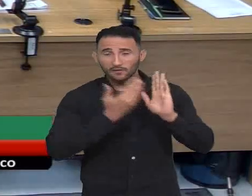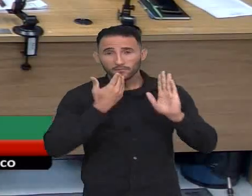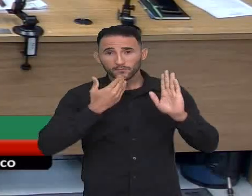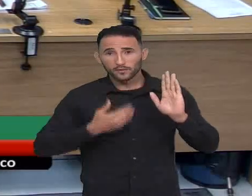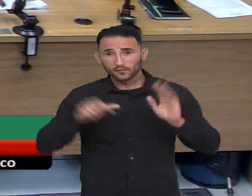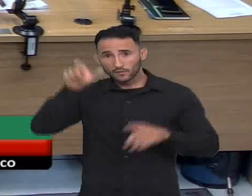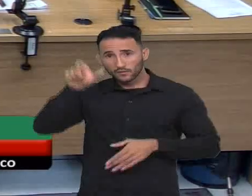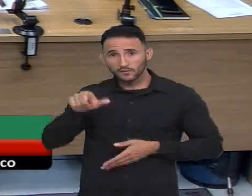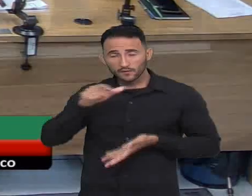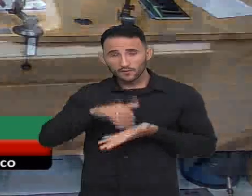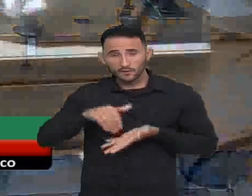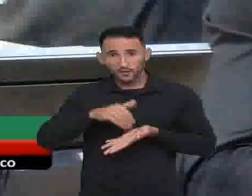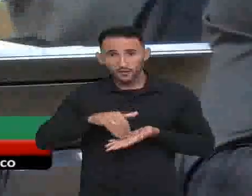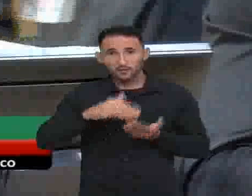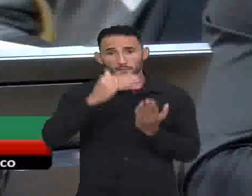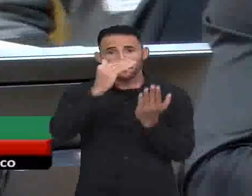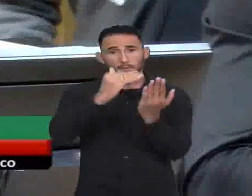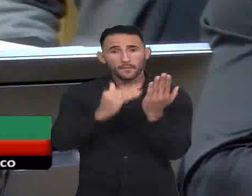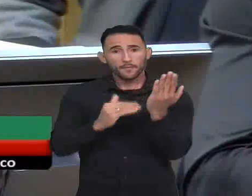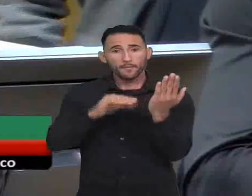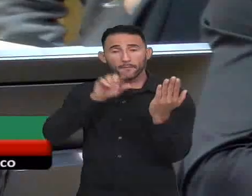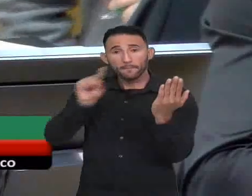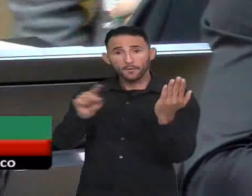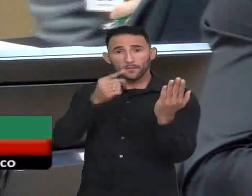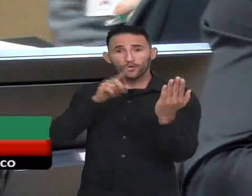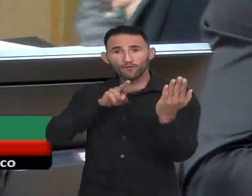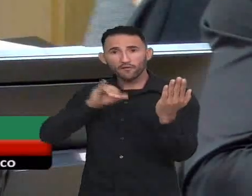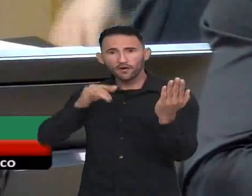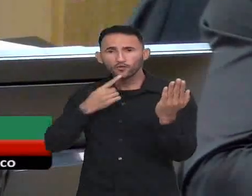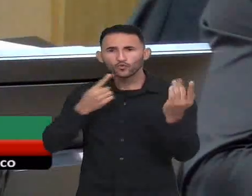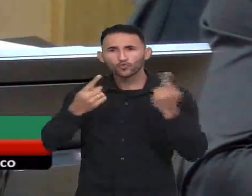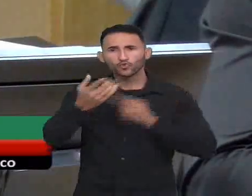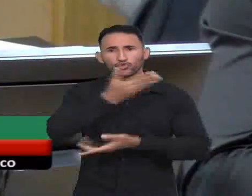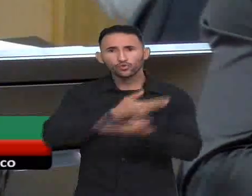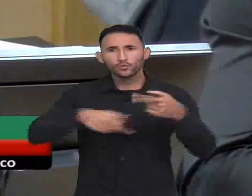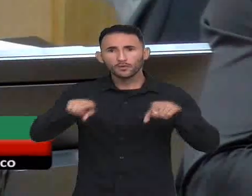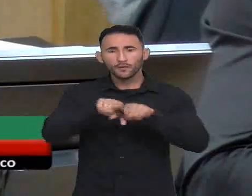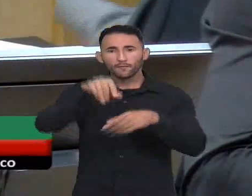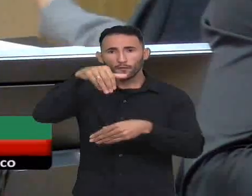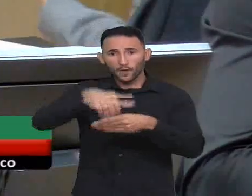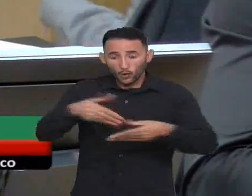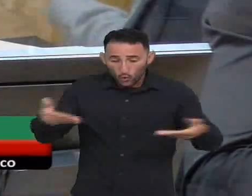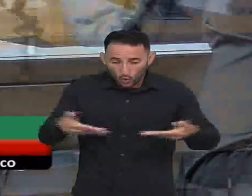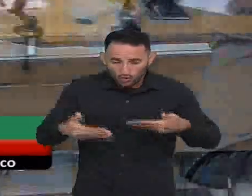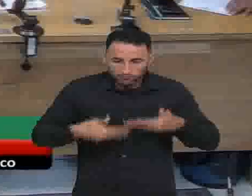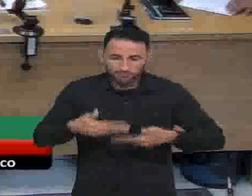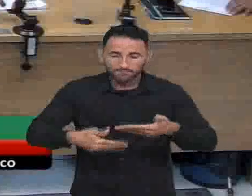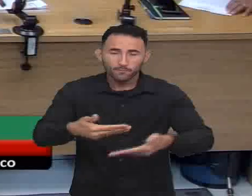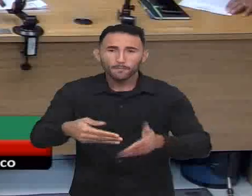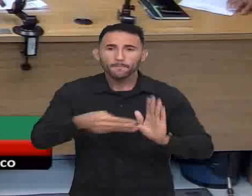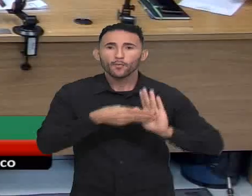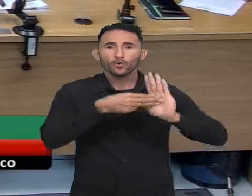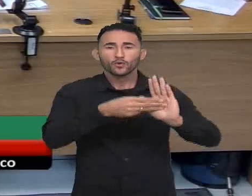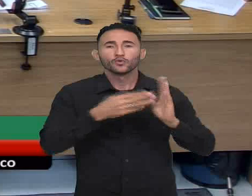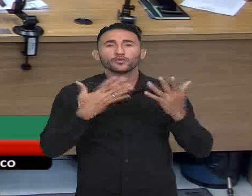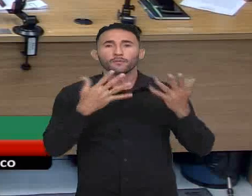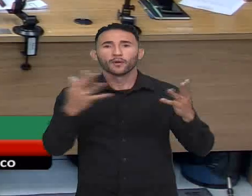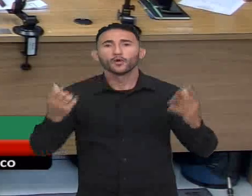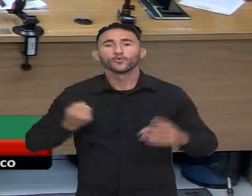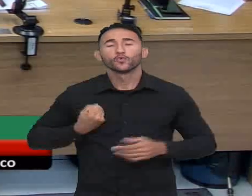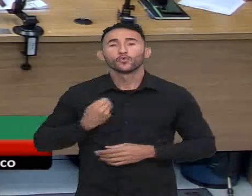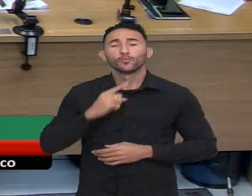senhora secretária que proceda à leitura do primeiro item da matéria a ser discutida e votada no expediente. Moção de aplauso, número 100